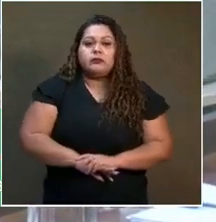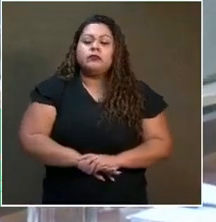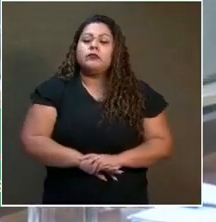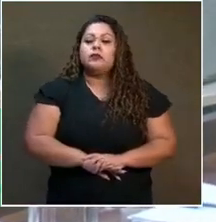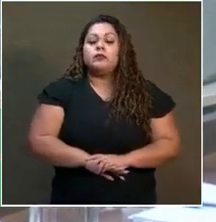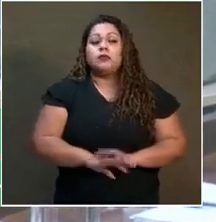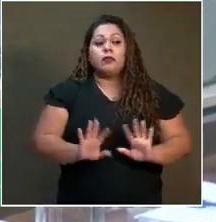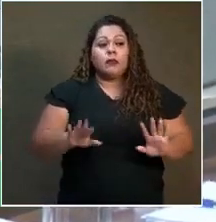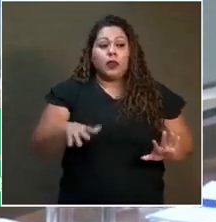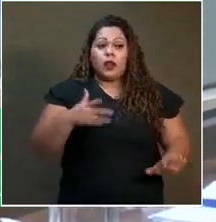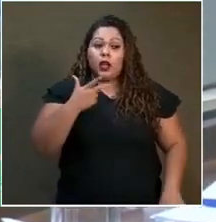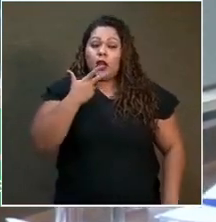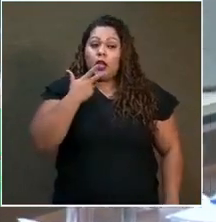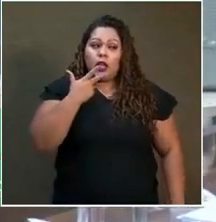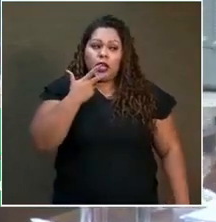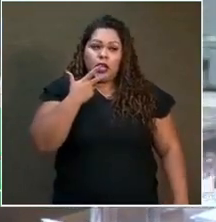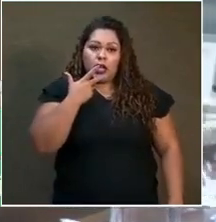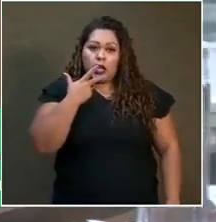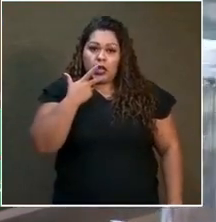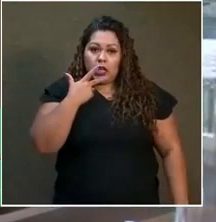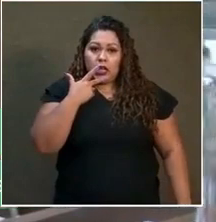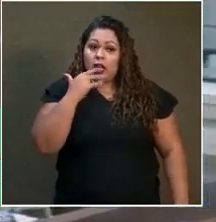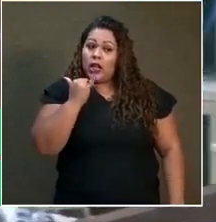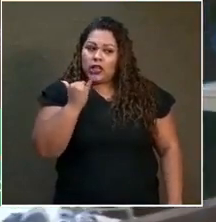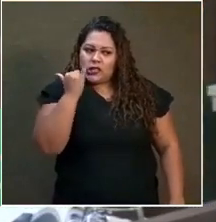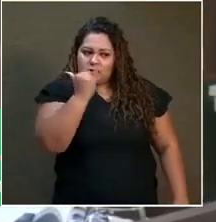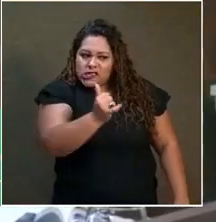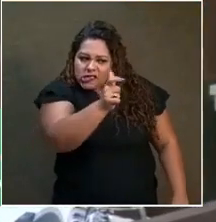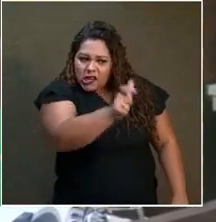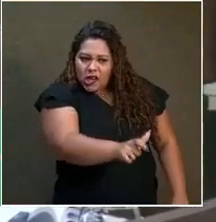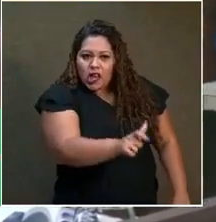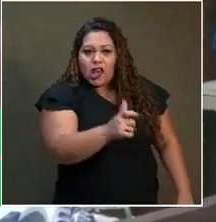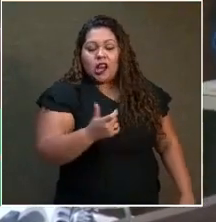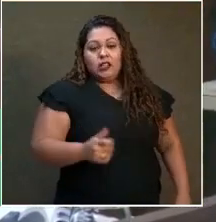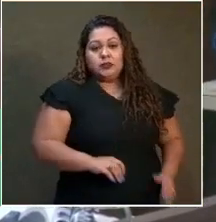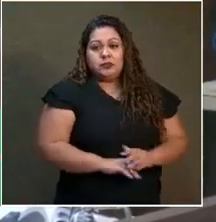havia-lhe dito em tom e voz baixa